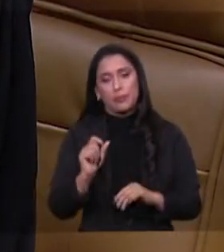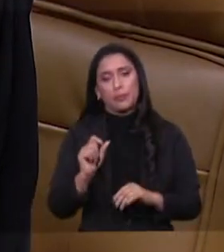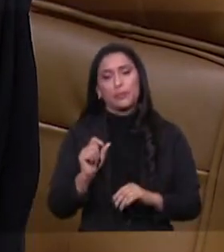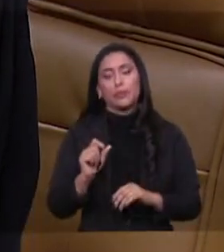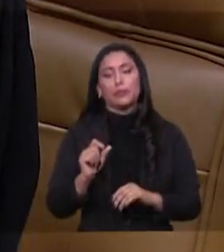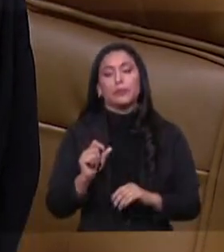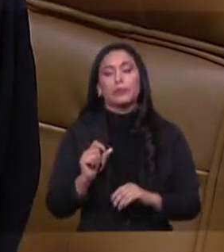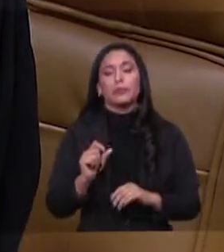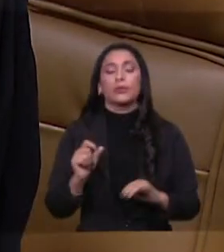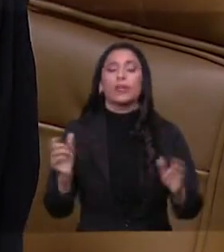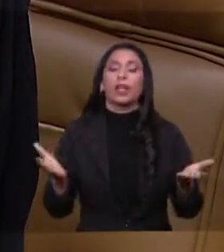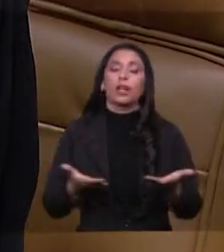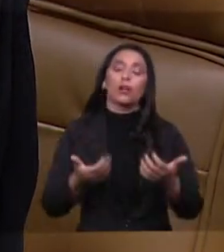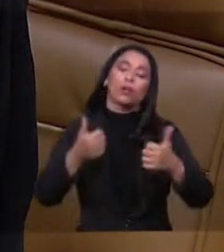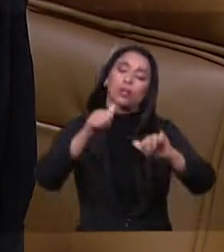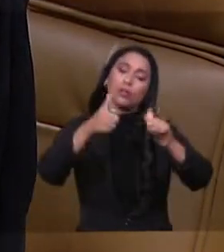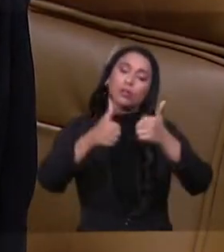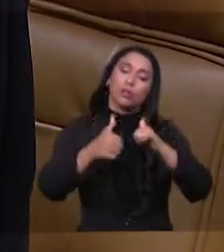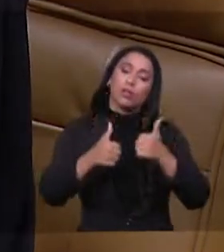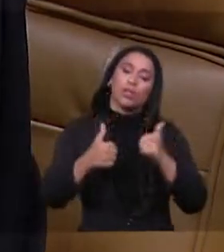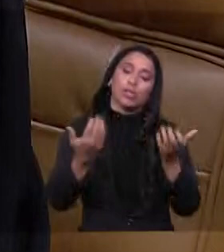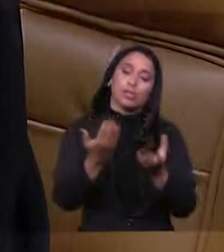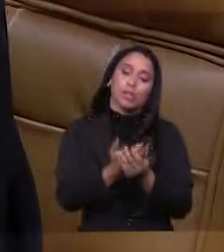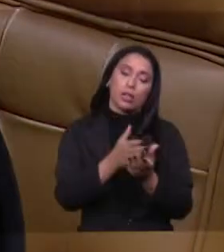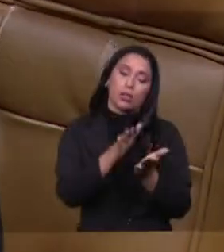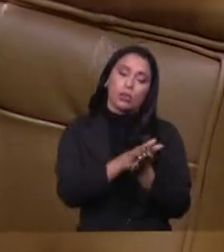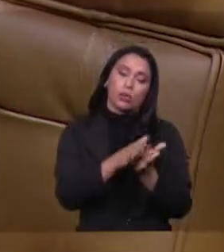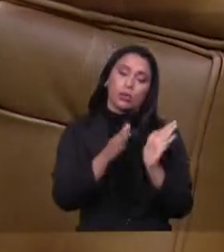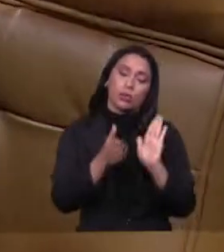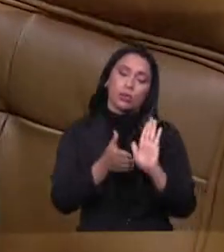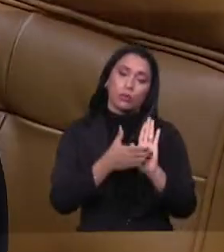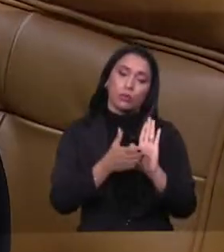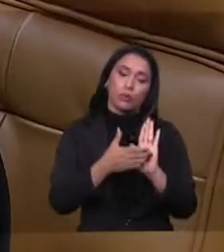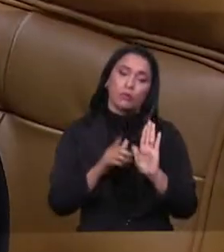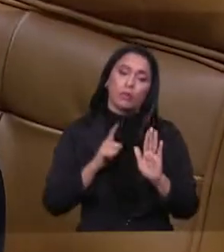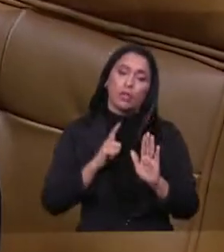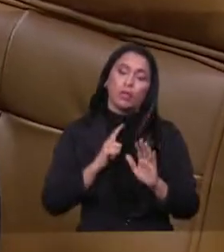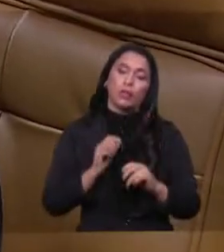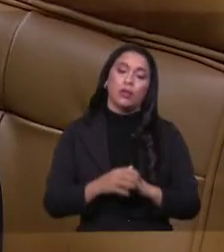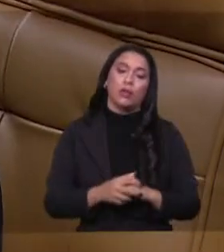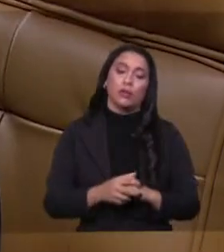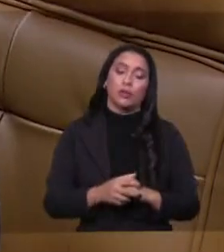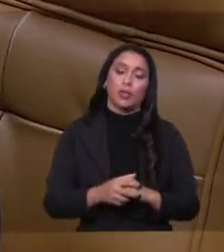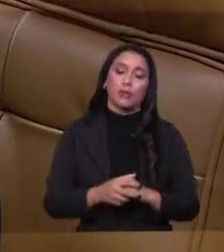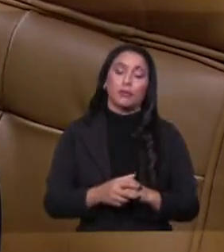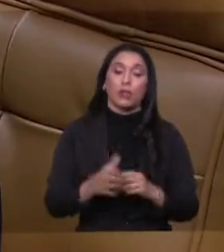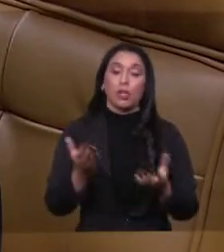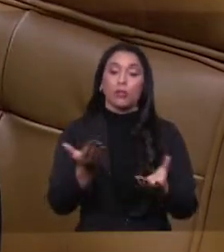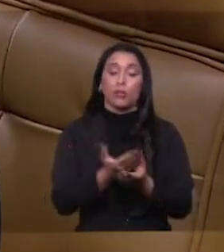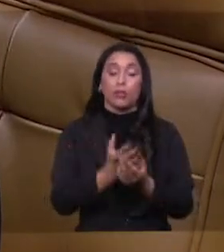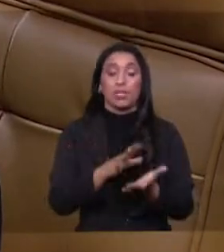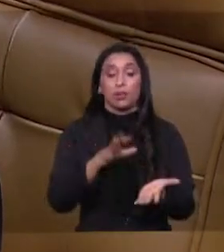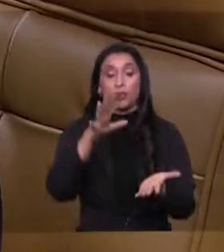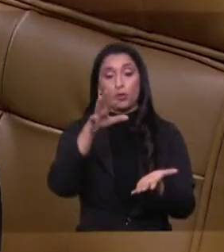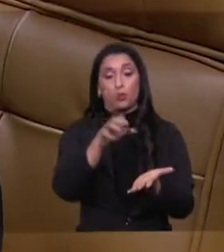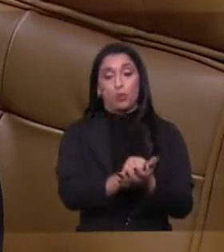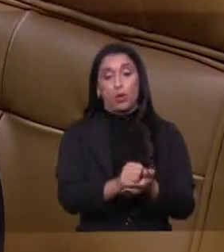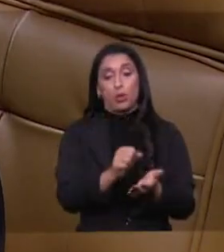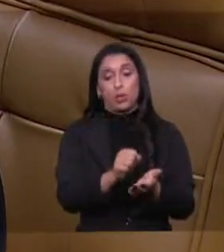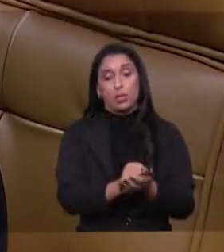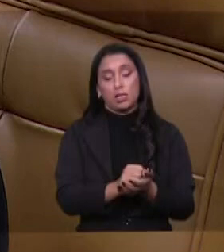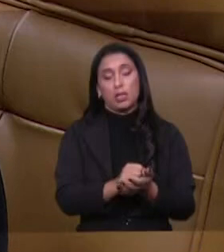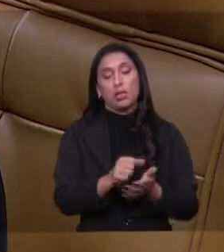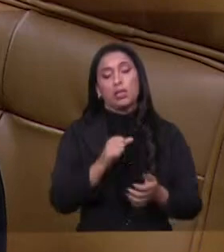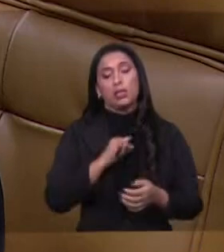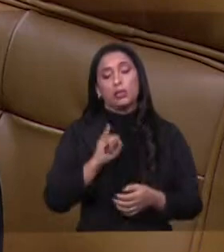geral, passo a examinar o caso concreto. Trata-se, na origem, de ação possessória movida pelo Instituto Meio